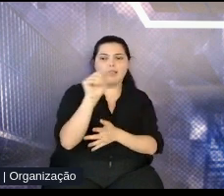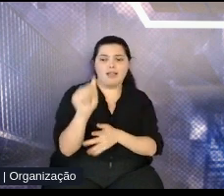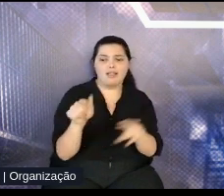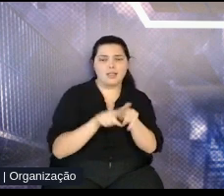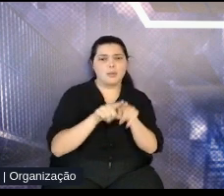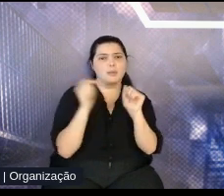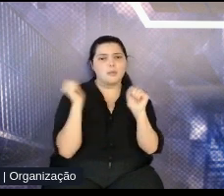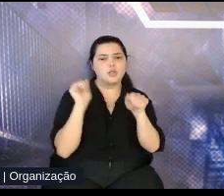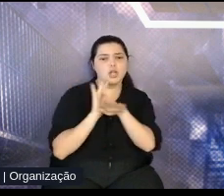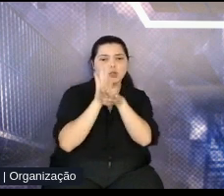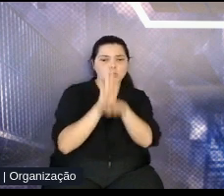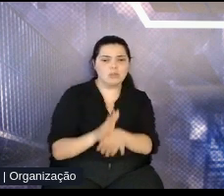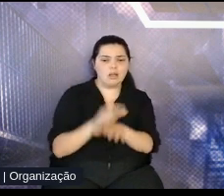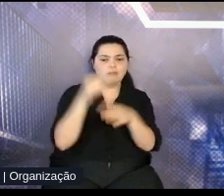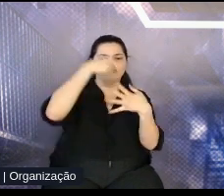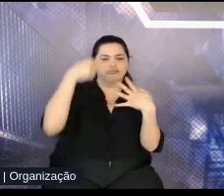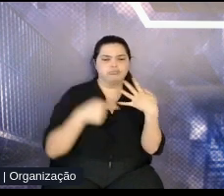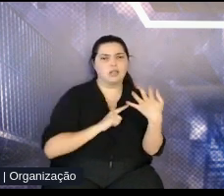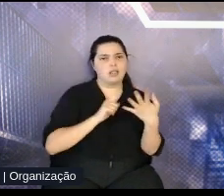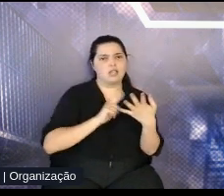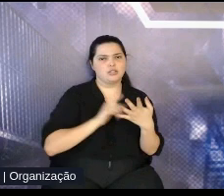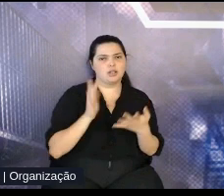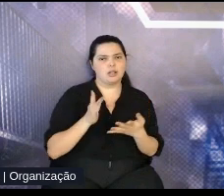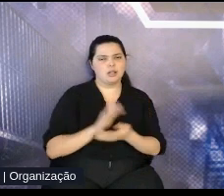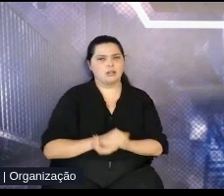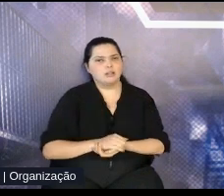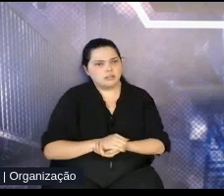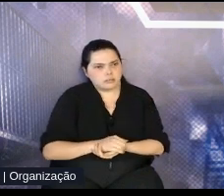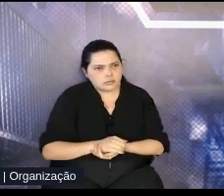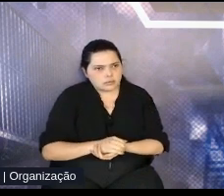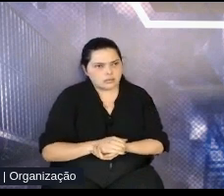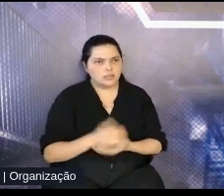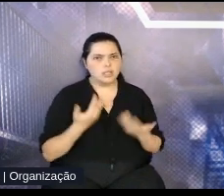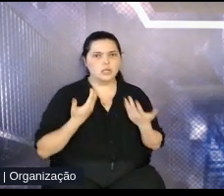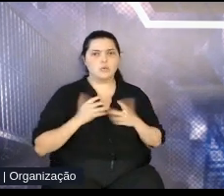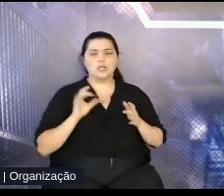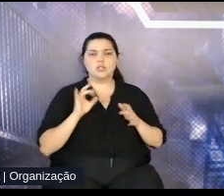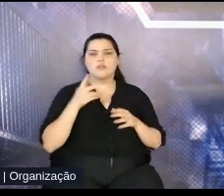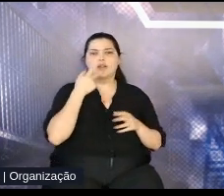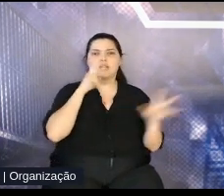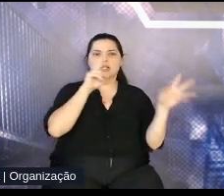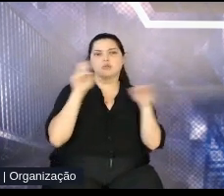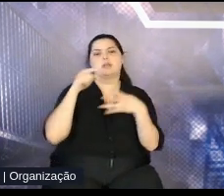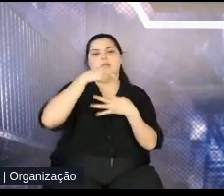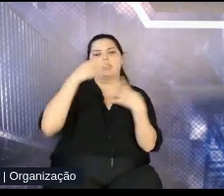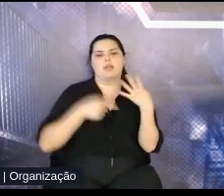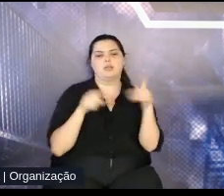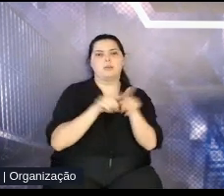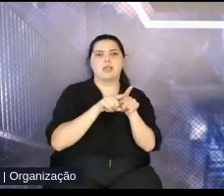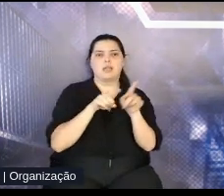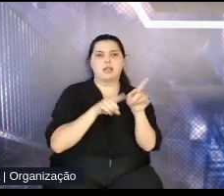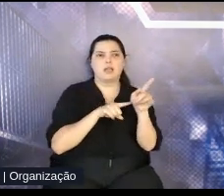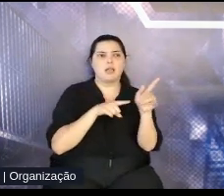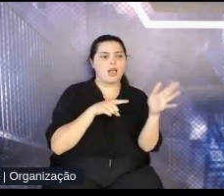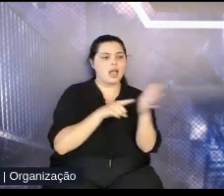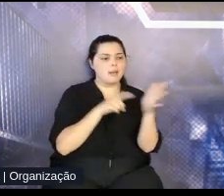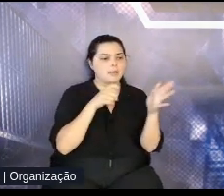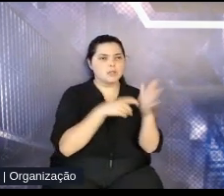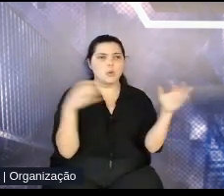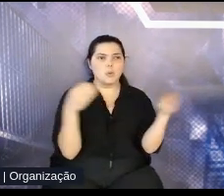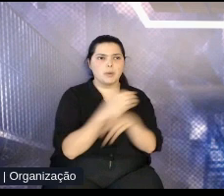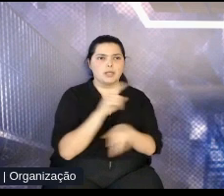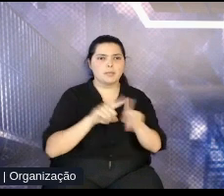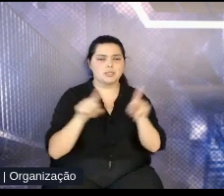colaborando dentro desses aspectos. E eu não diria nem só dentro desses aspectos, na aplicação como um todo, mas no processo